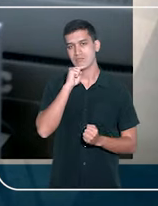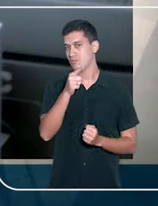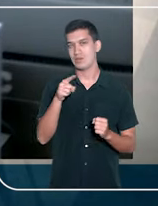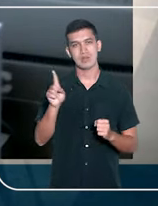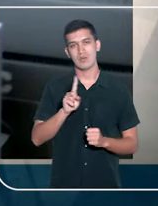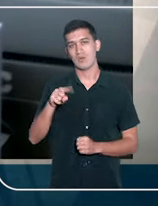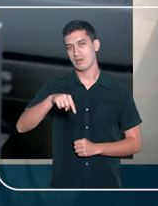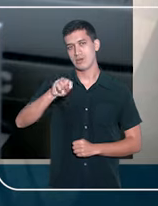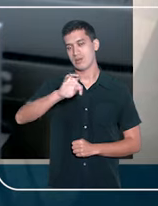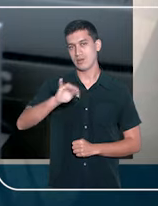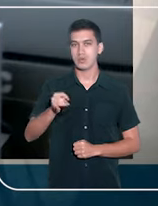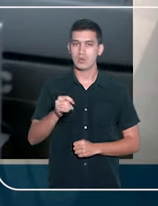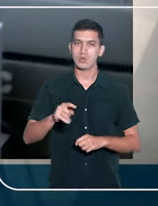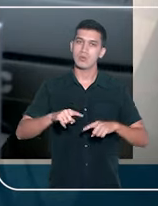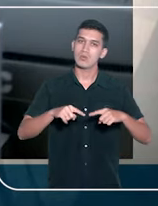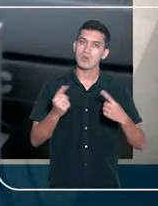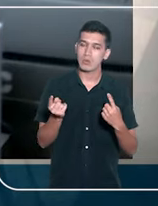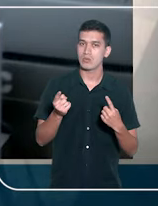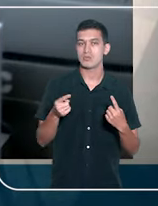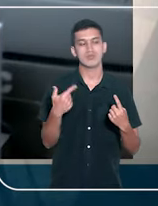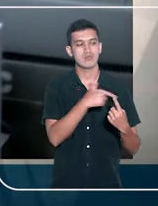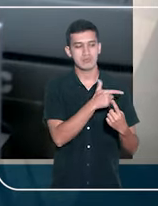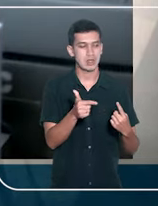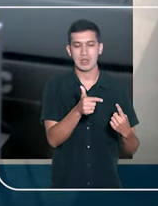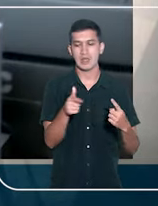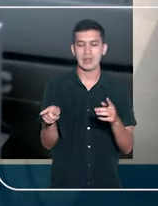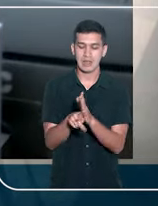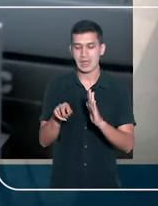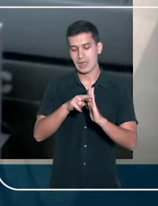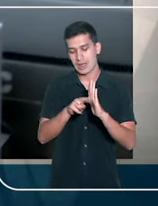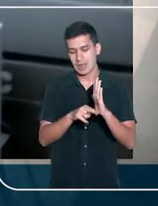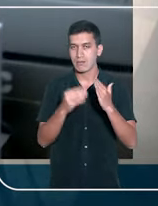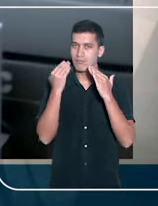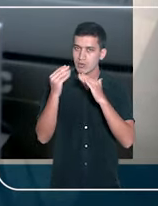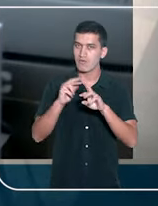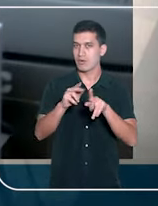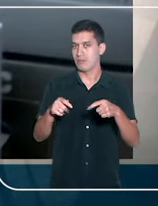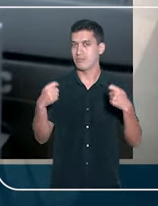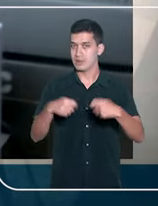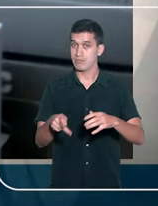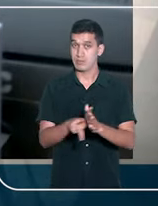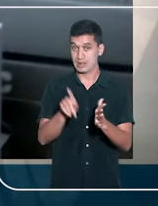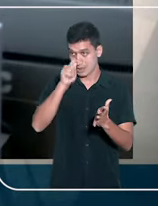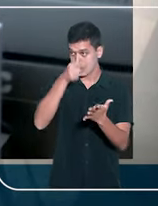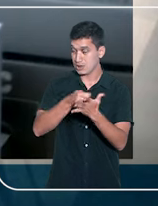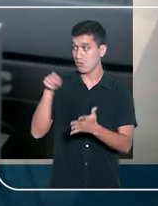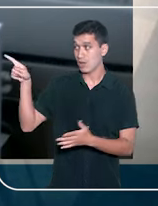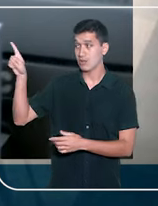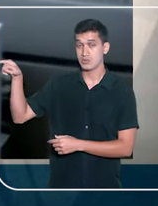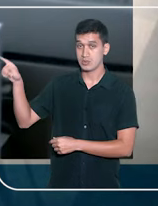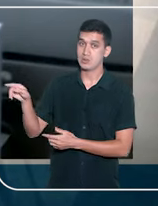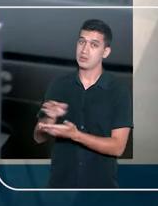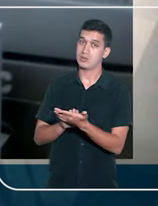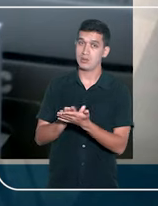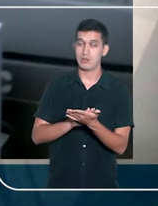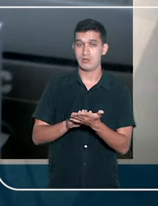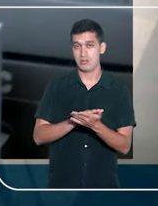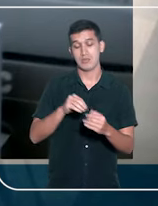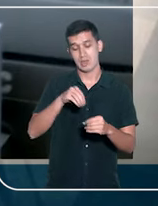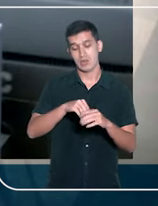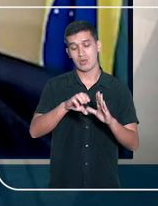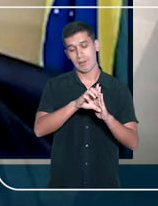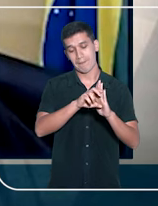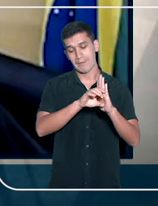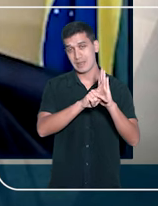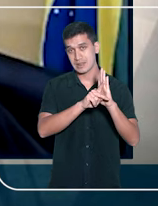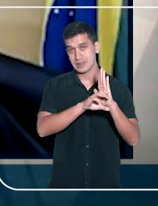provimento pelo STJ ou de que não foram atendidos os requisitos legais para o efeito suspensivo previstos no Código de Processo